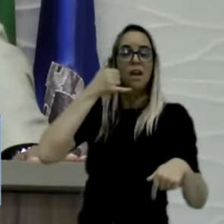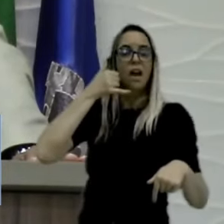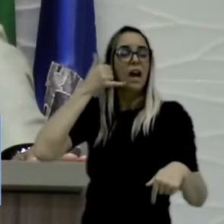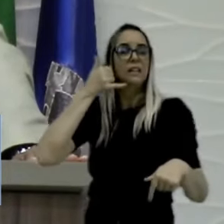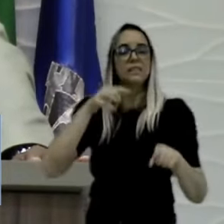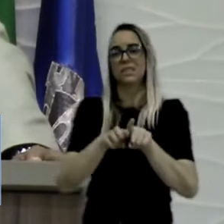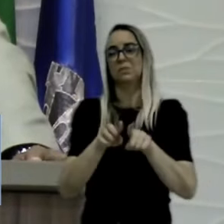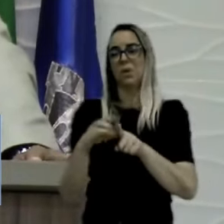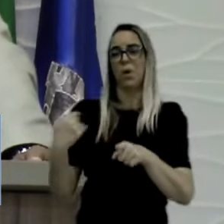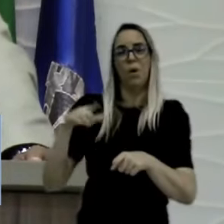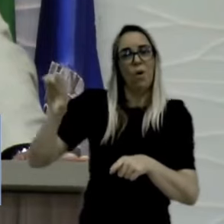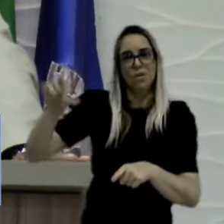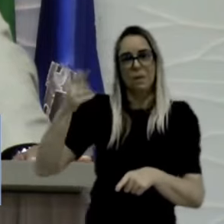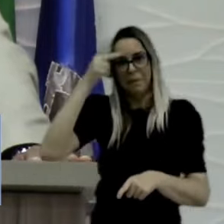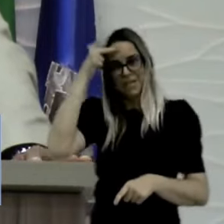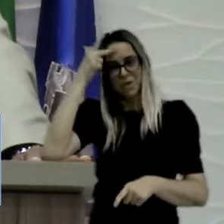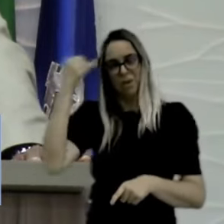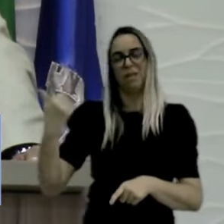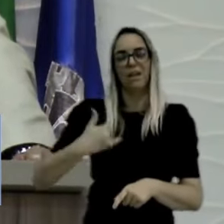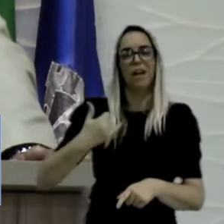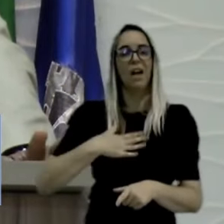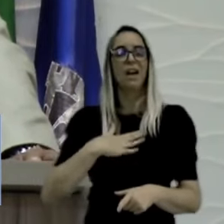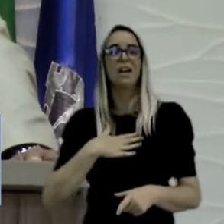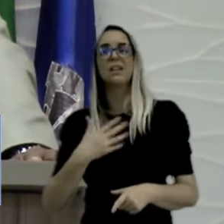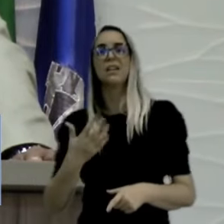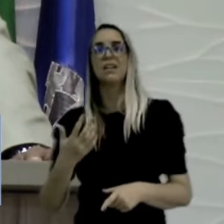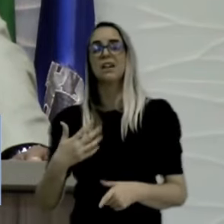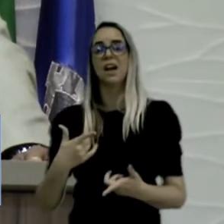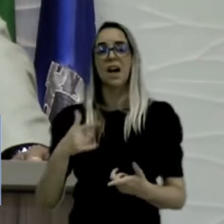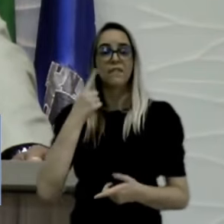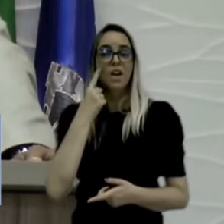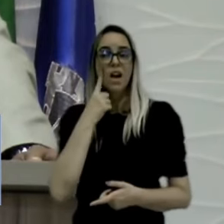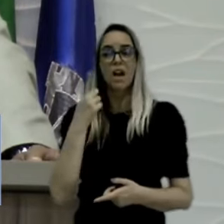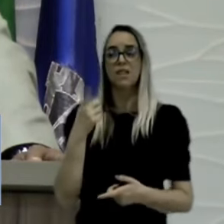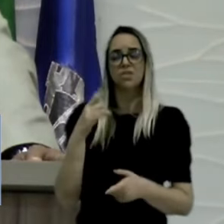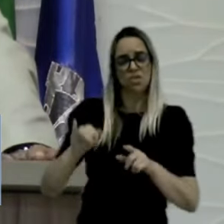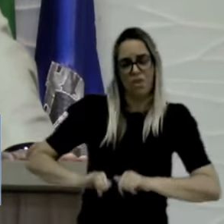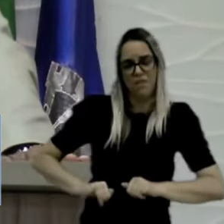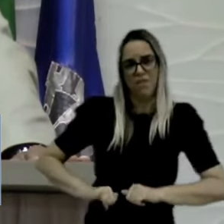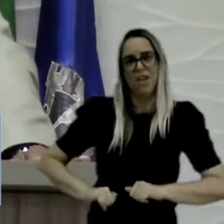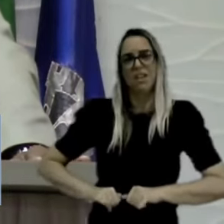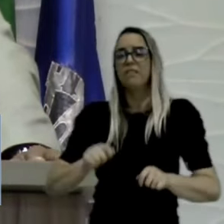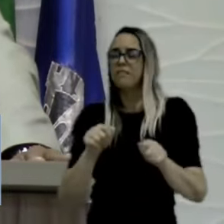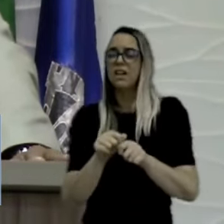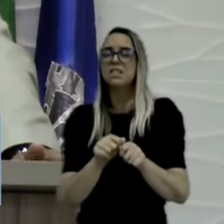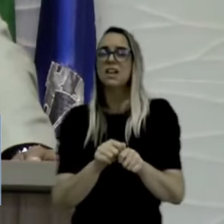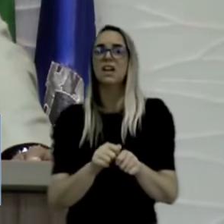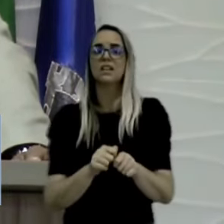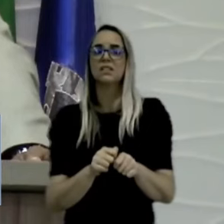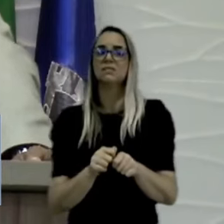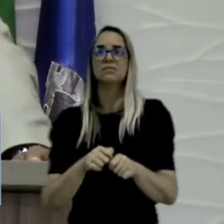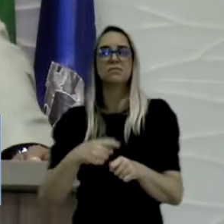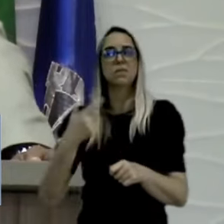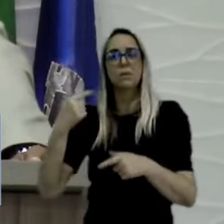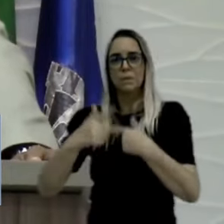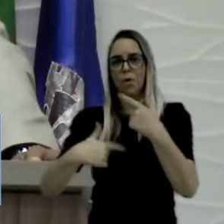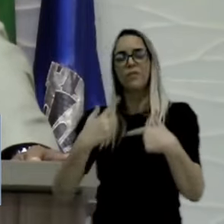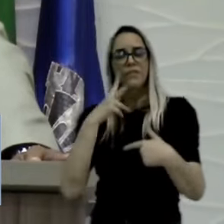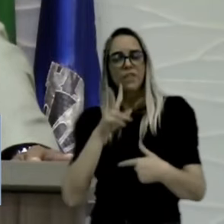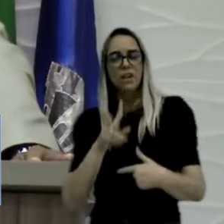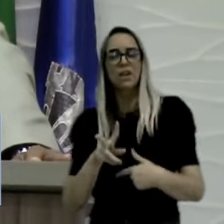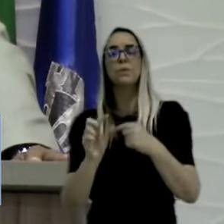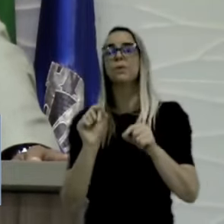sofrendo com a hérnia, para fazer a cirurgia, mandou ver o que eu conseguia fazer. Vou dar mais tarde, vou ver o que eu consigo fazer. A gente não tem